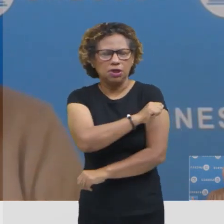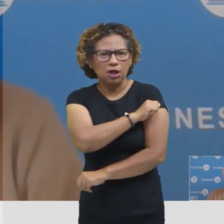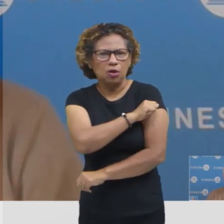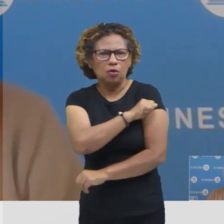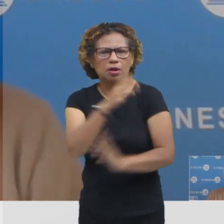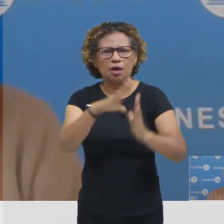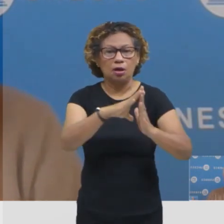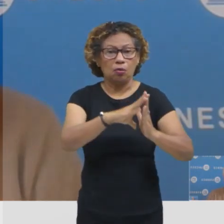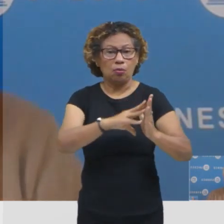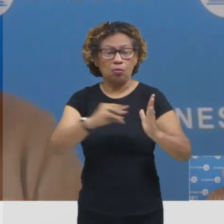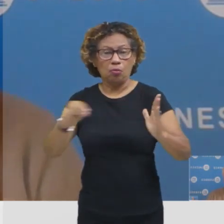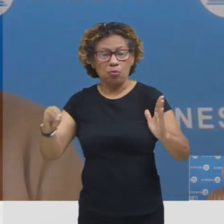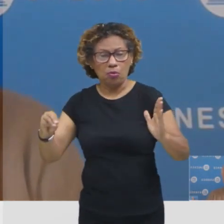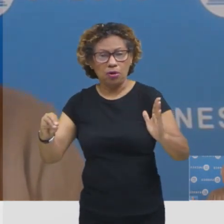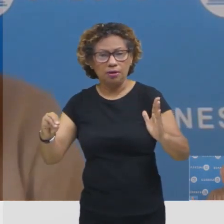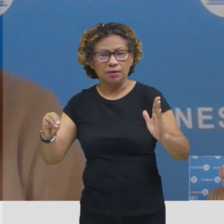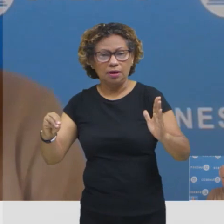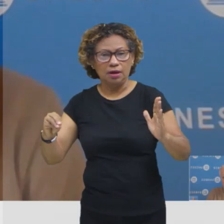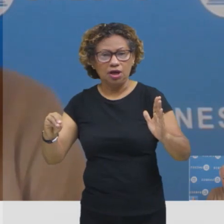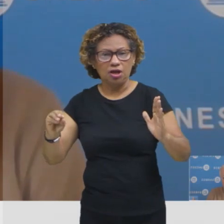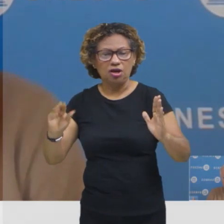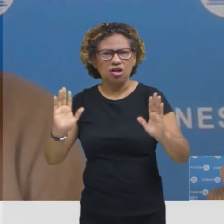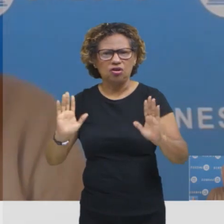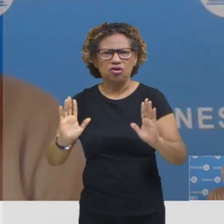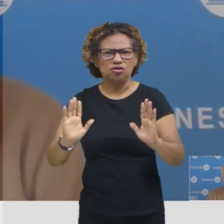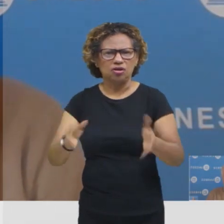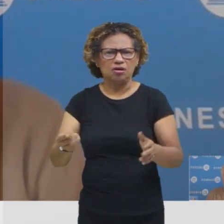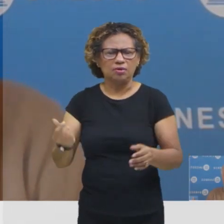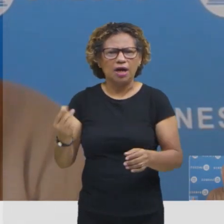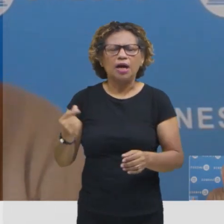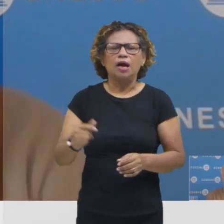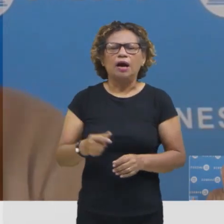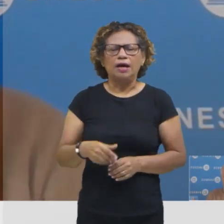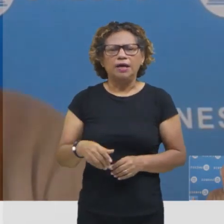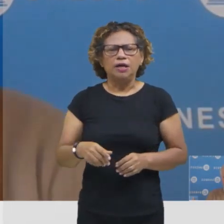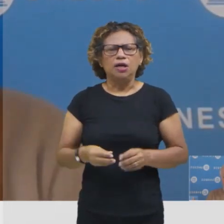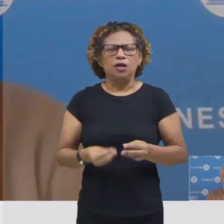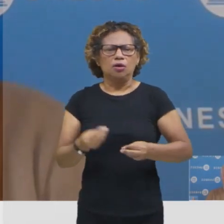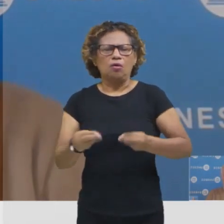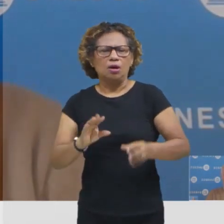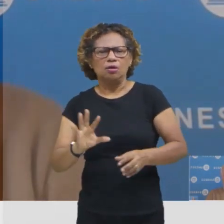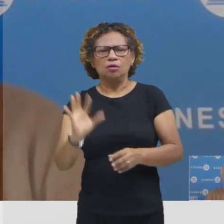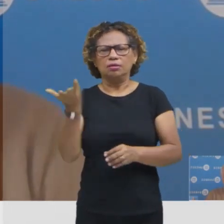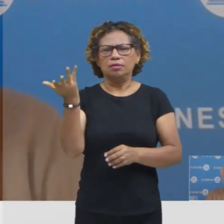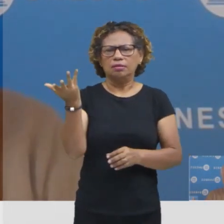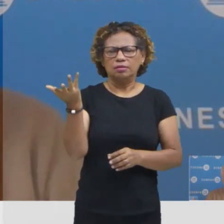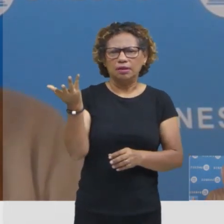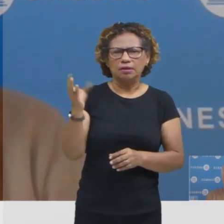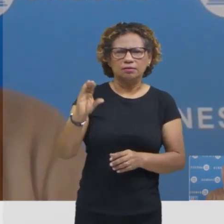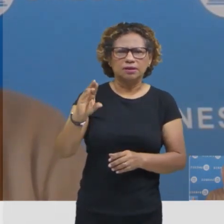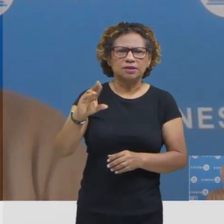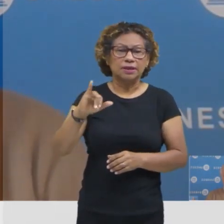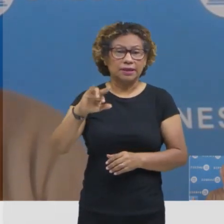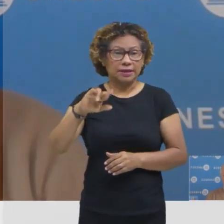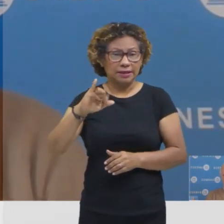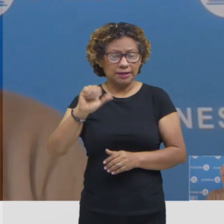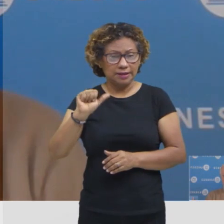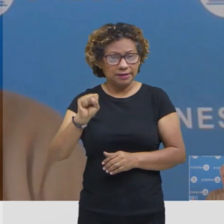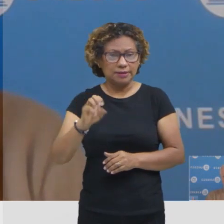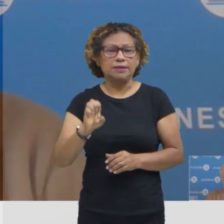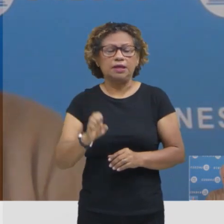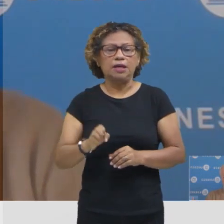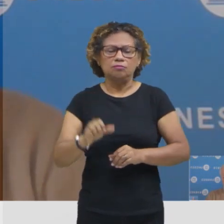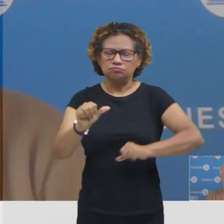modelo que estava esgotado. Esta crise vai, num certo sentido, acelerar este processo